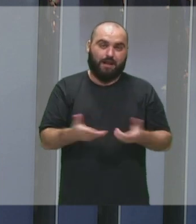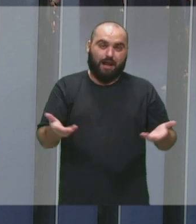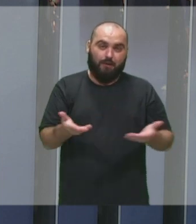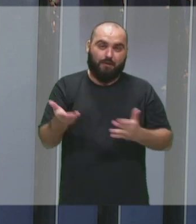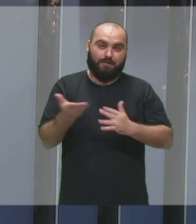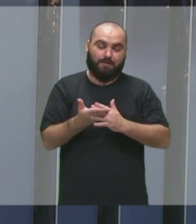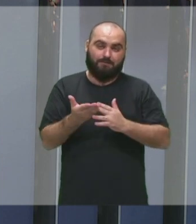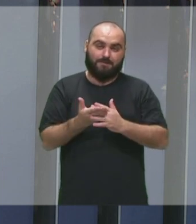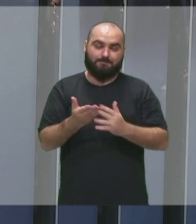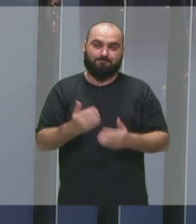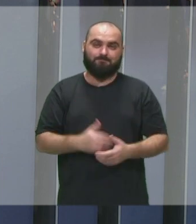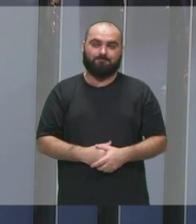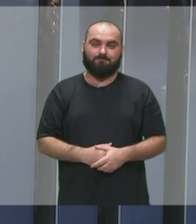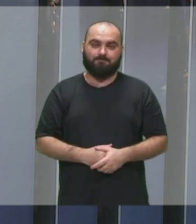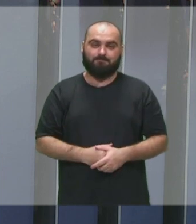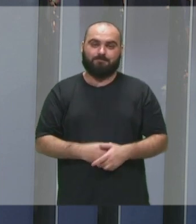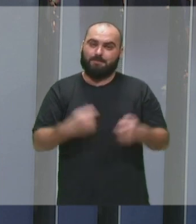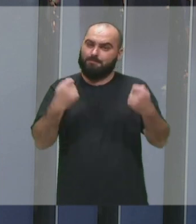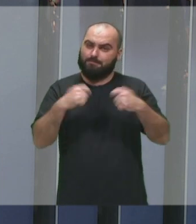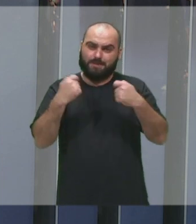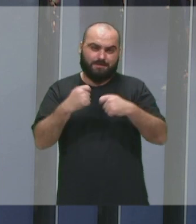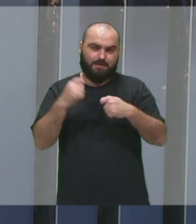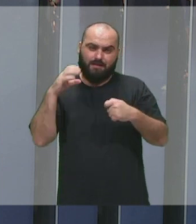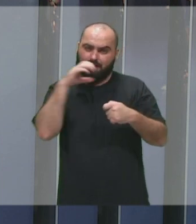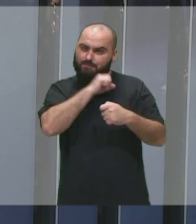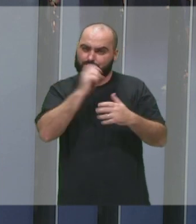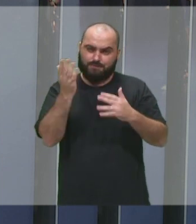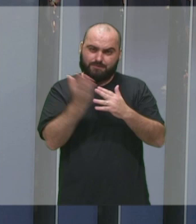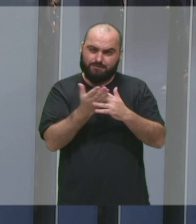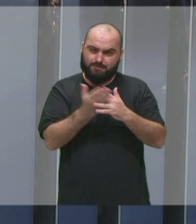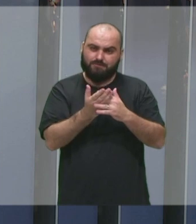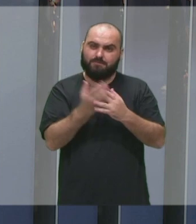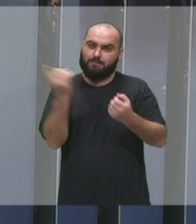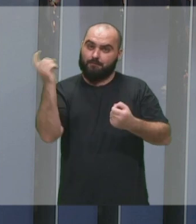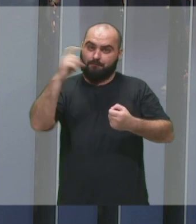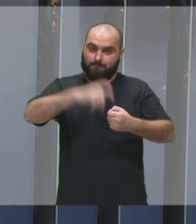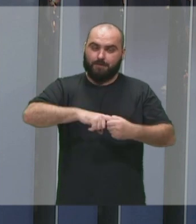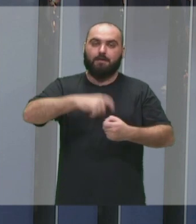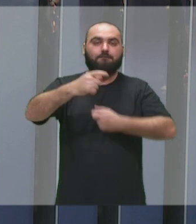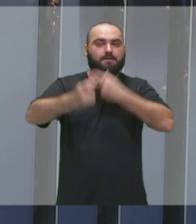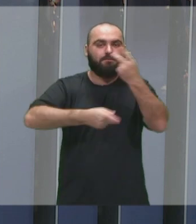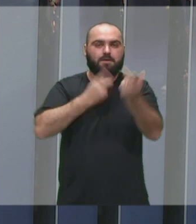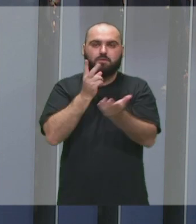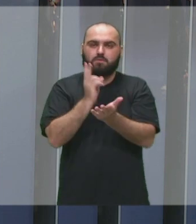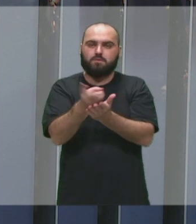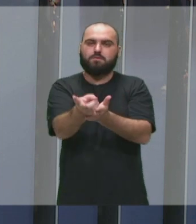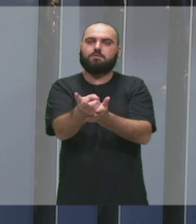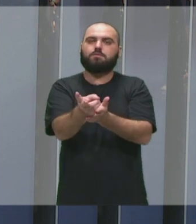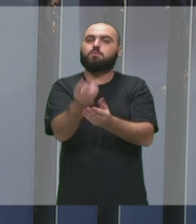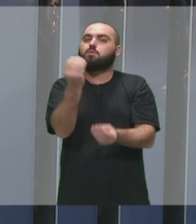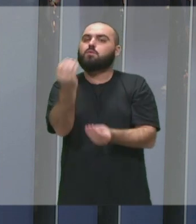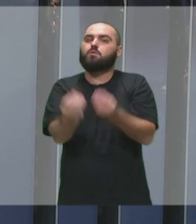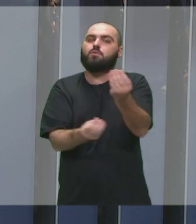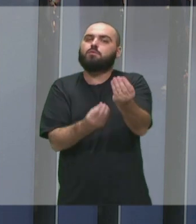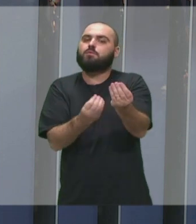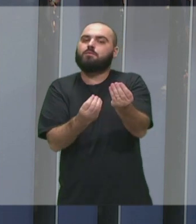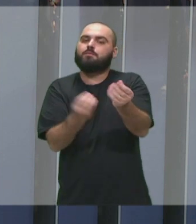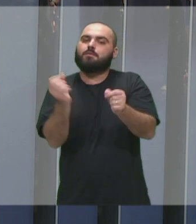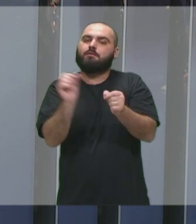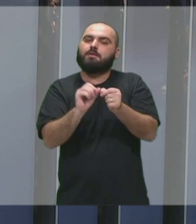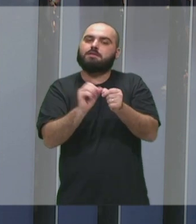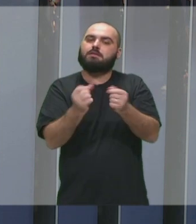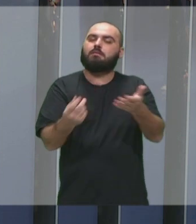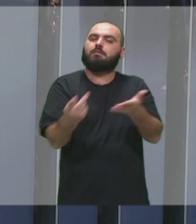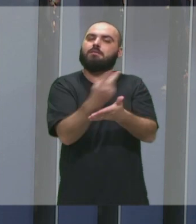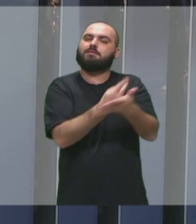esse relato. A gente precisa fazer um pequeno intervalo. Na volta, a gente continua falando de como é que foram compostas todas